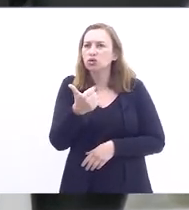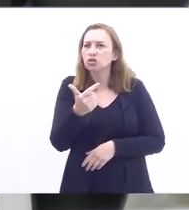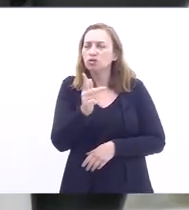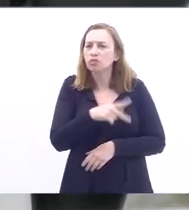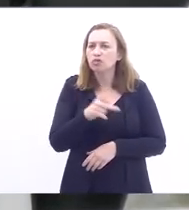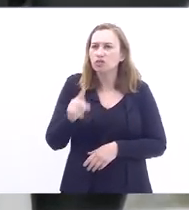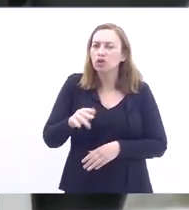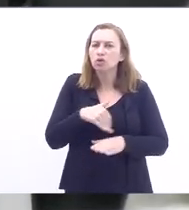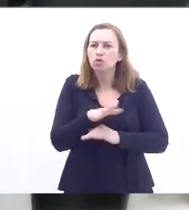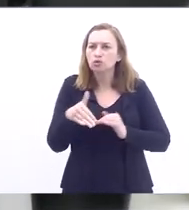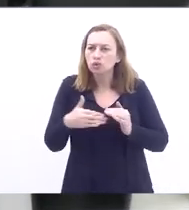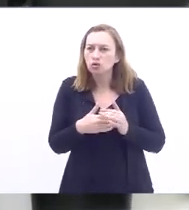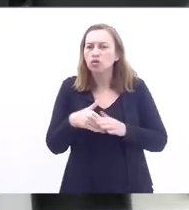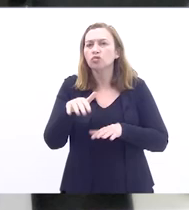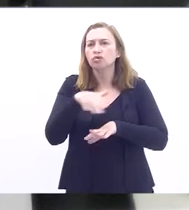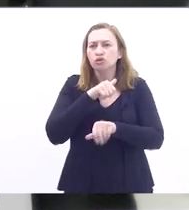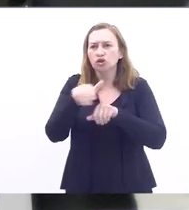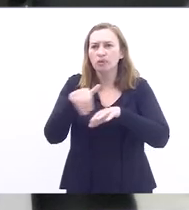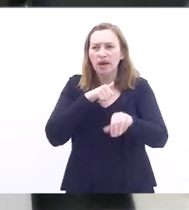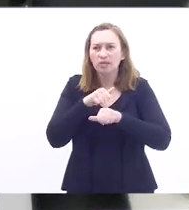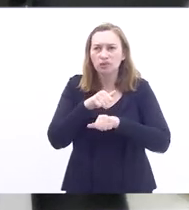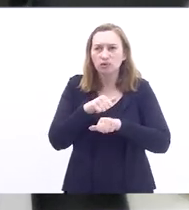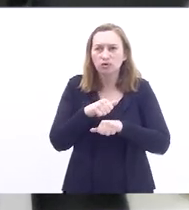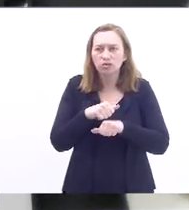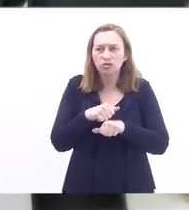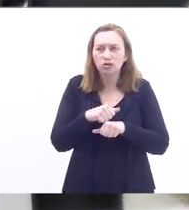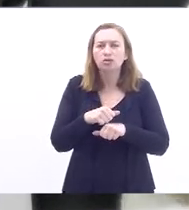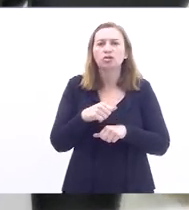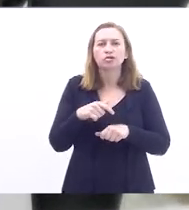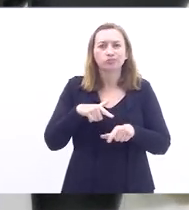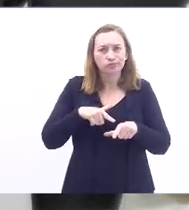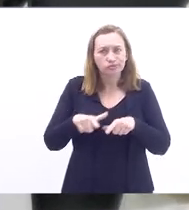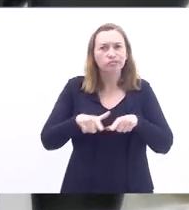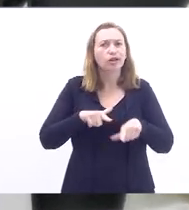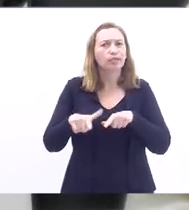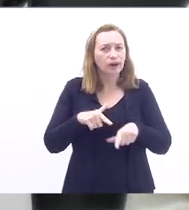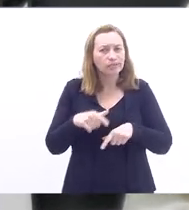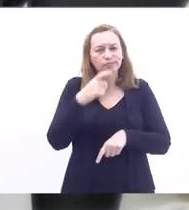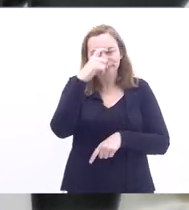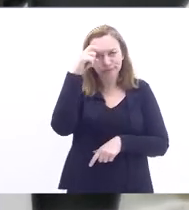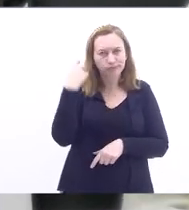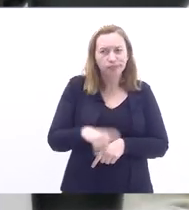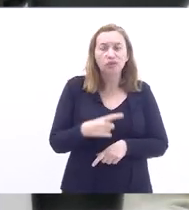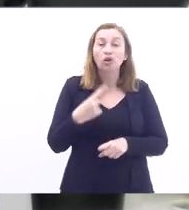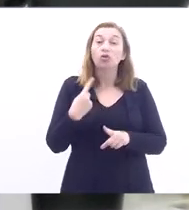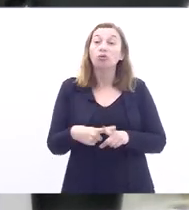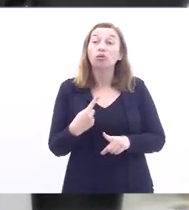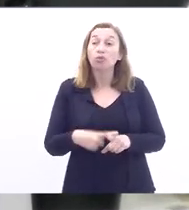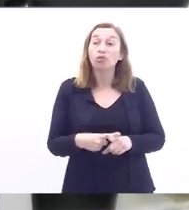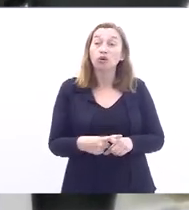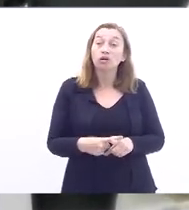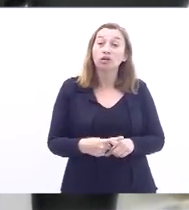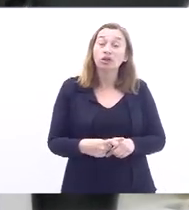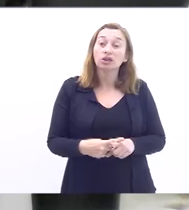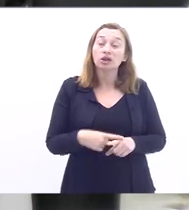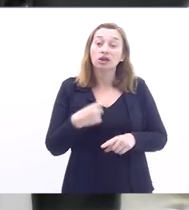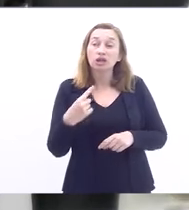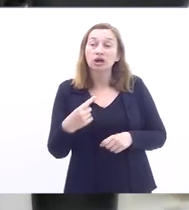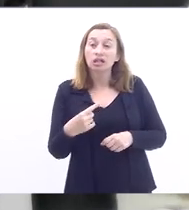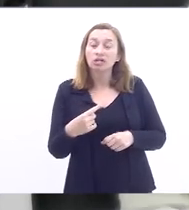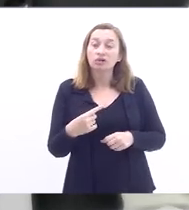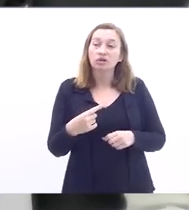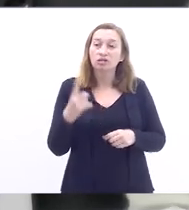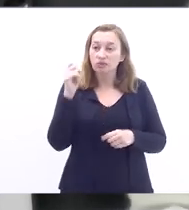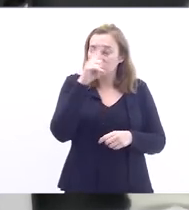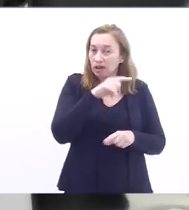professores todos eles foram convocados com muito trabalho diga-se de passagem porque foi umas indas e Vindas e aqui